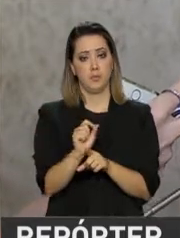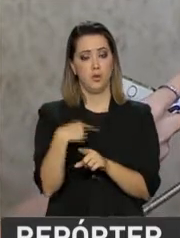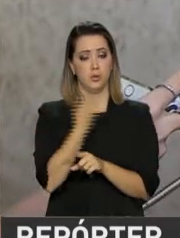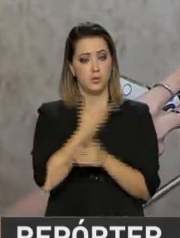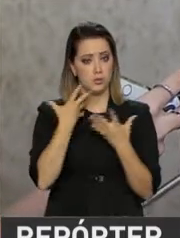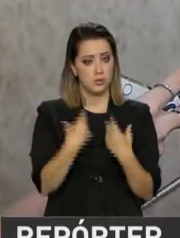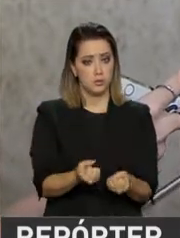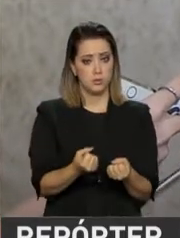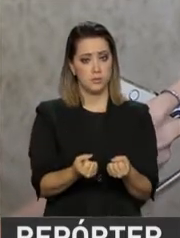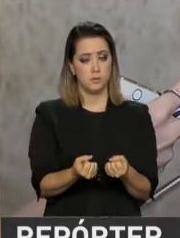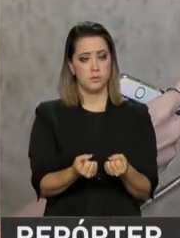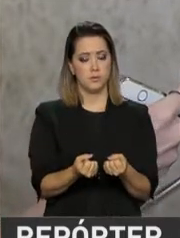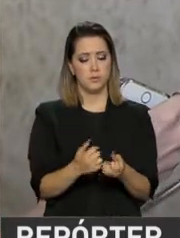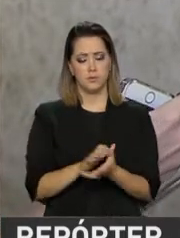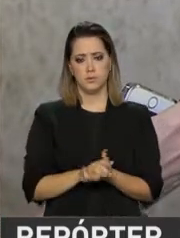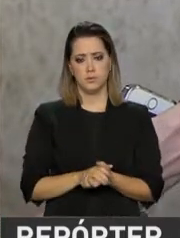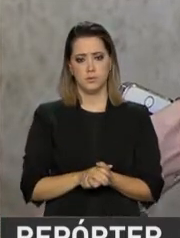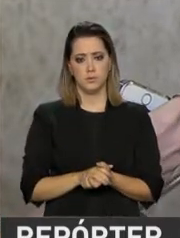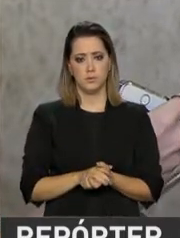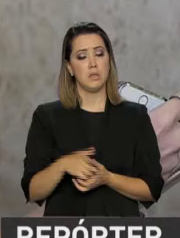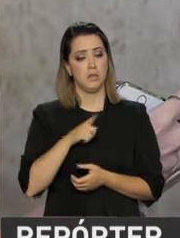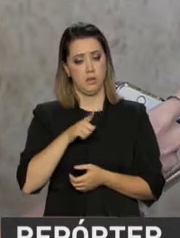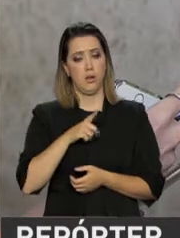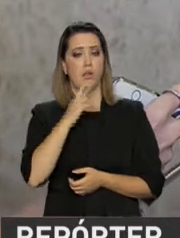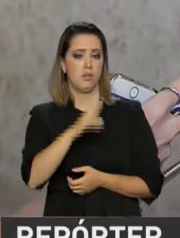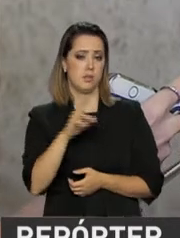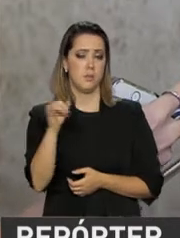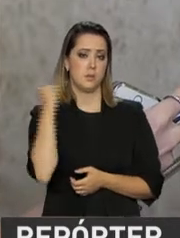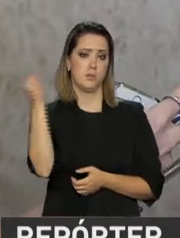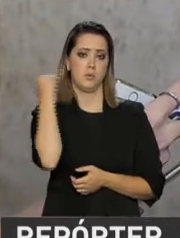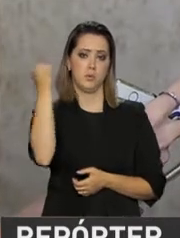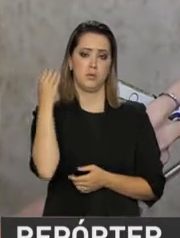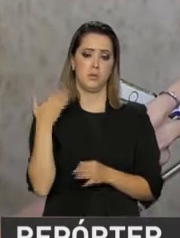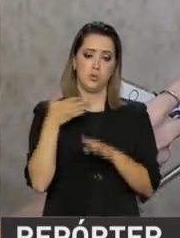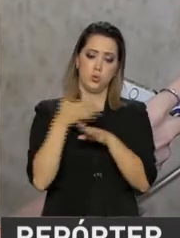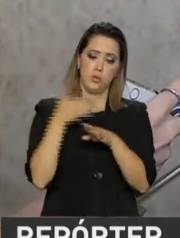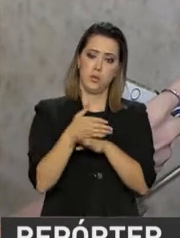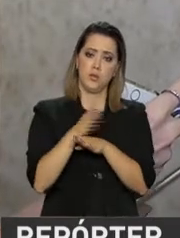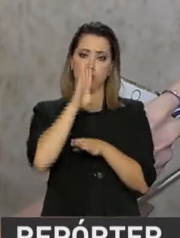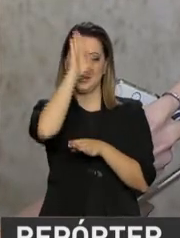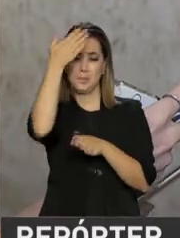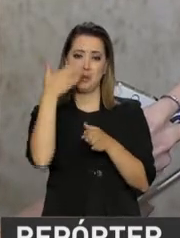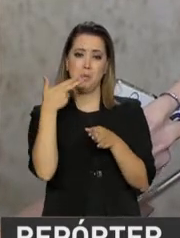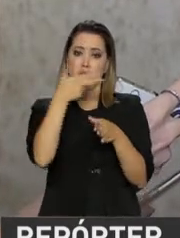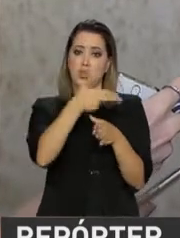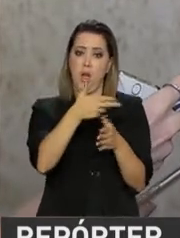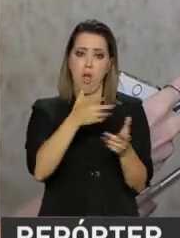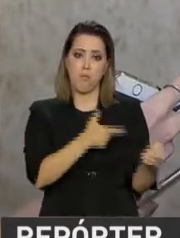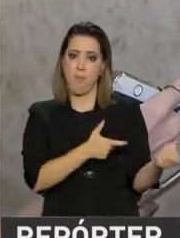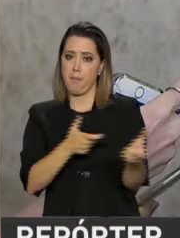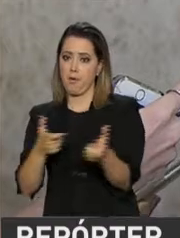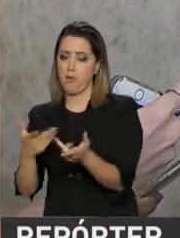nós vamos ter resultados significativos na entrada principalmente de armas de fuzis de